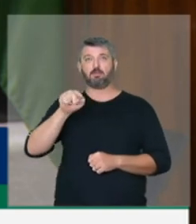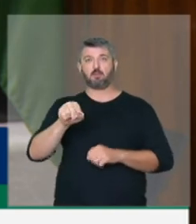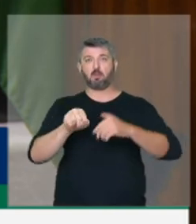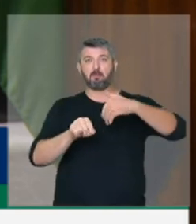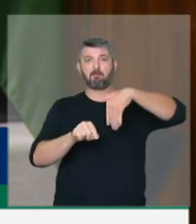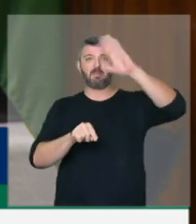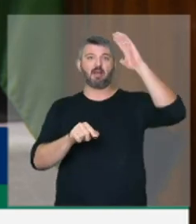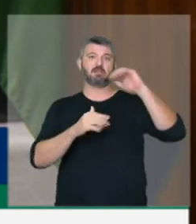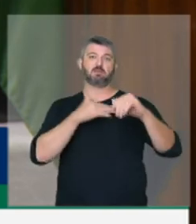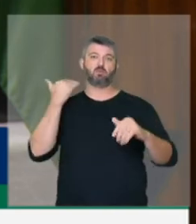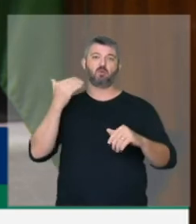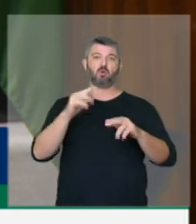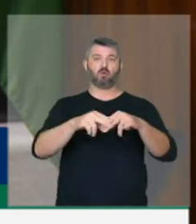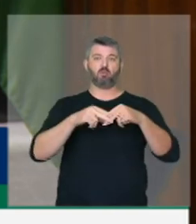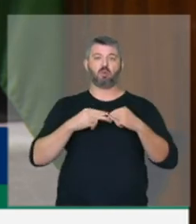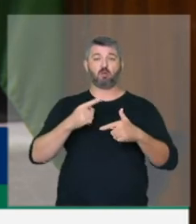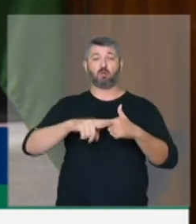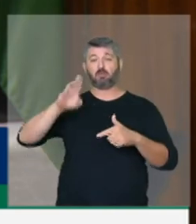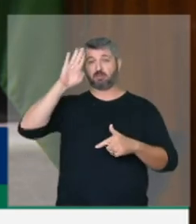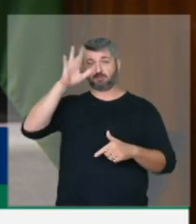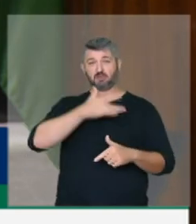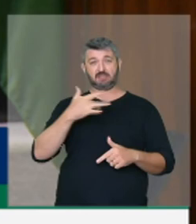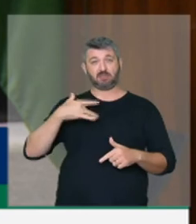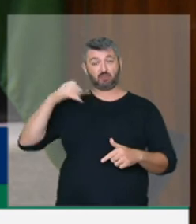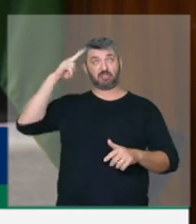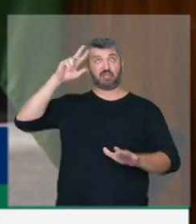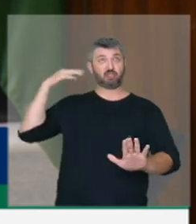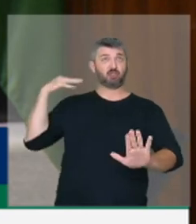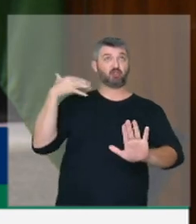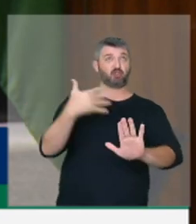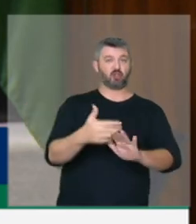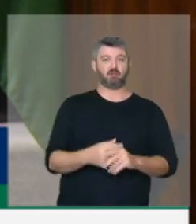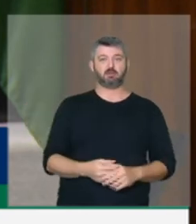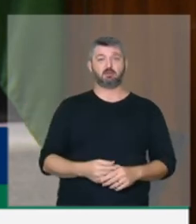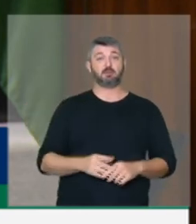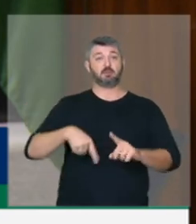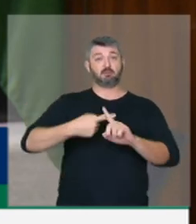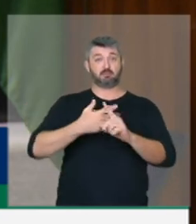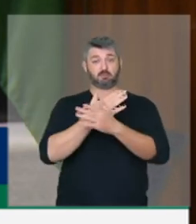mais de 240 mil mortos diante da maior crise sanitária da história, desemprego,